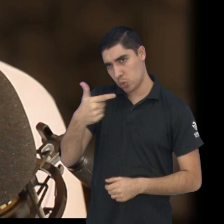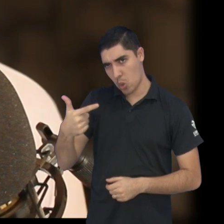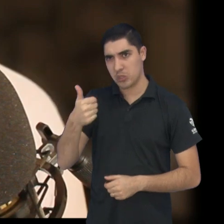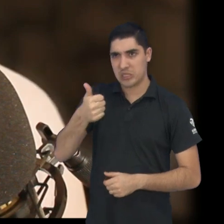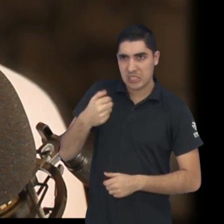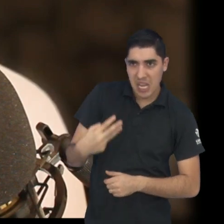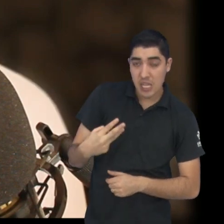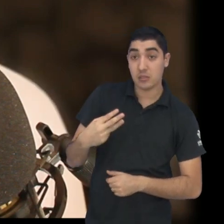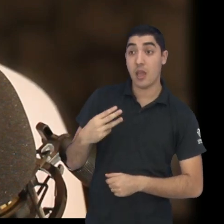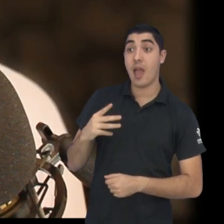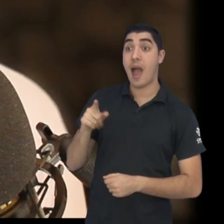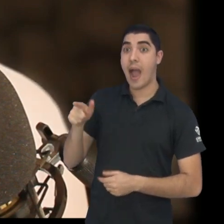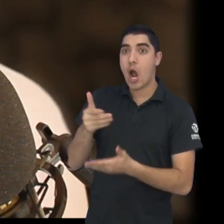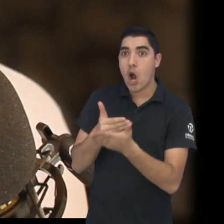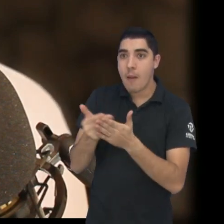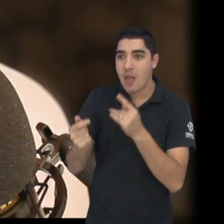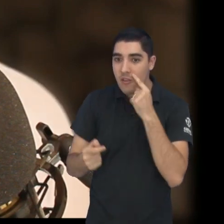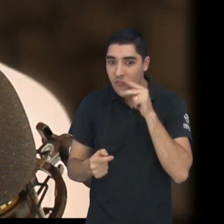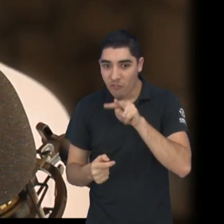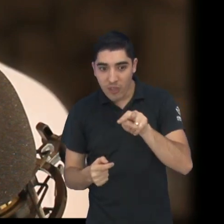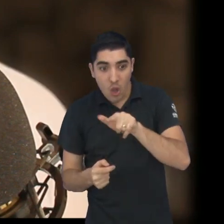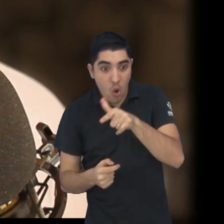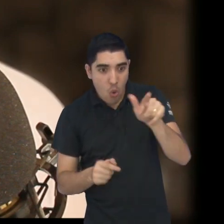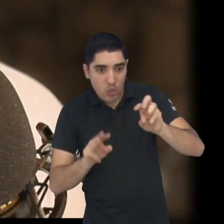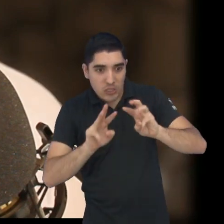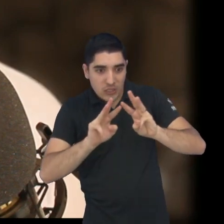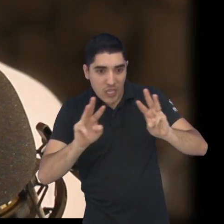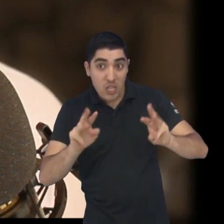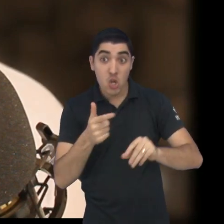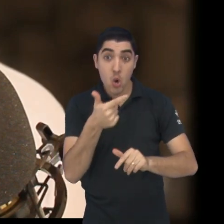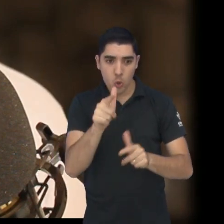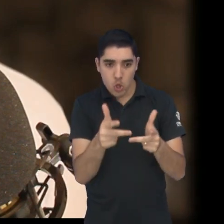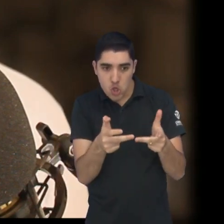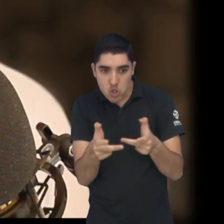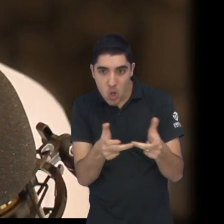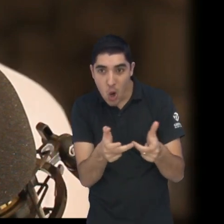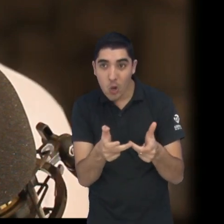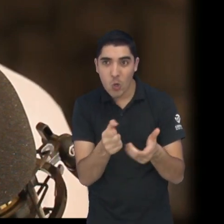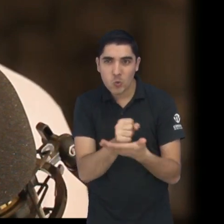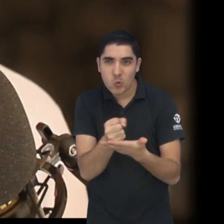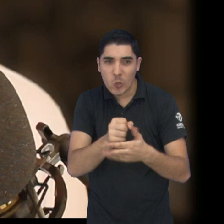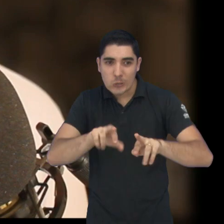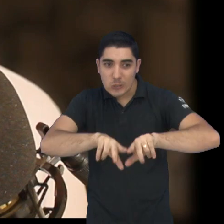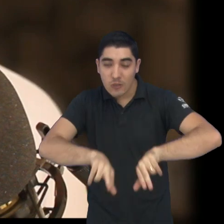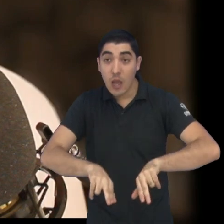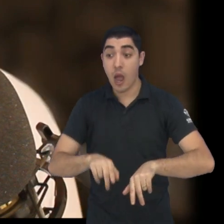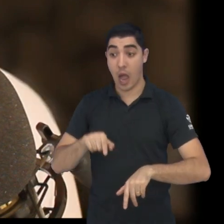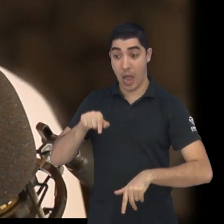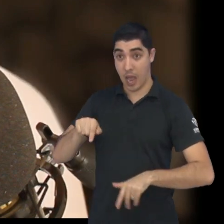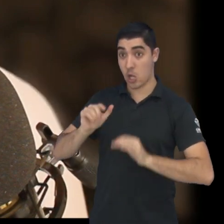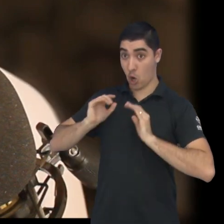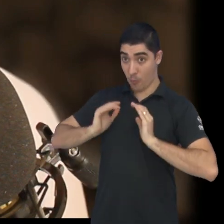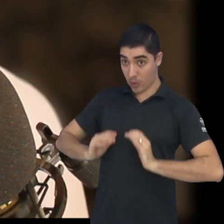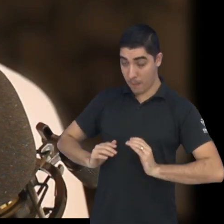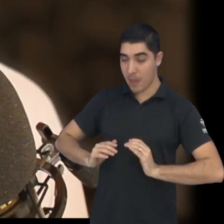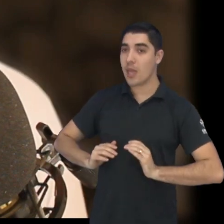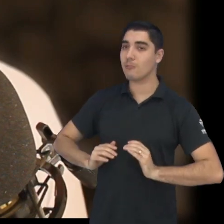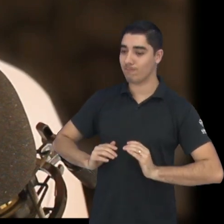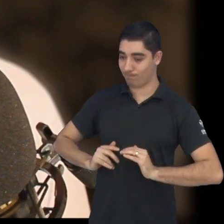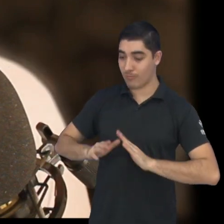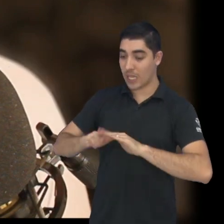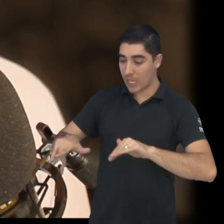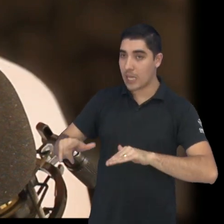outras plataformas, outros tipos de jogos, esse tipo de comportamento começa a ficar mais grave. Então, quando eu chego dentro das